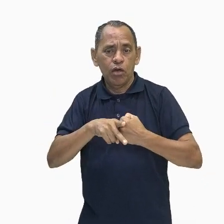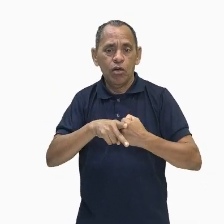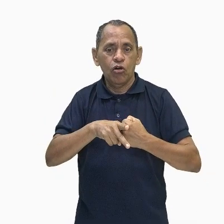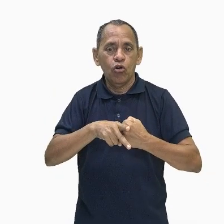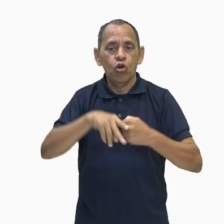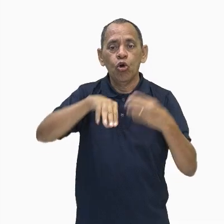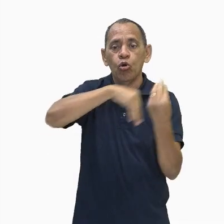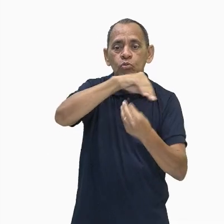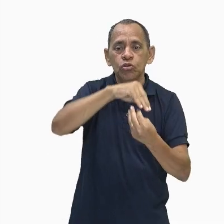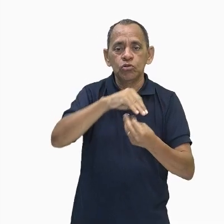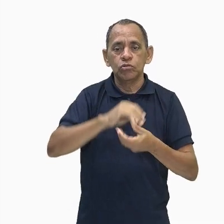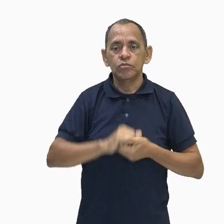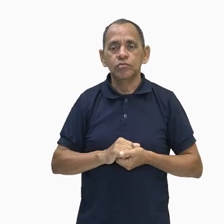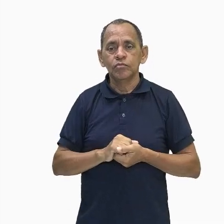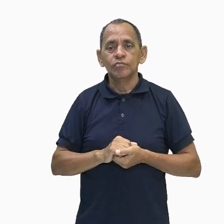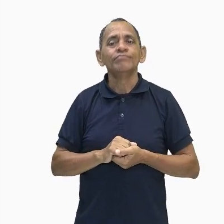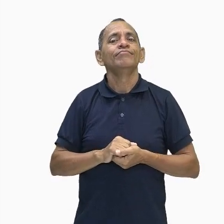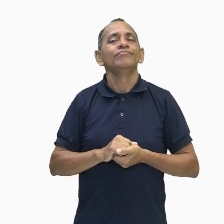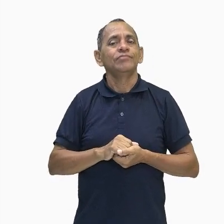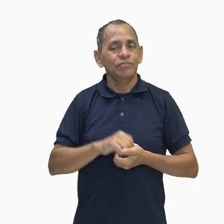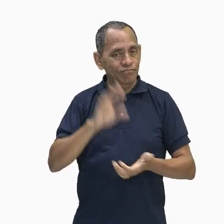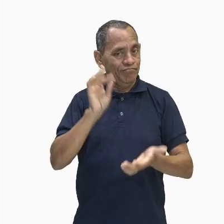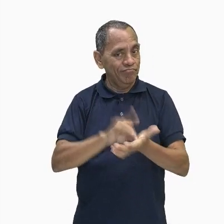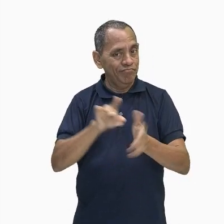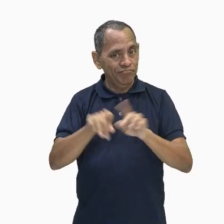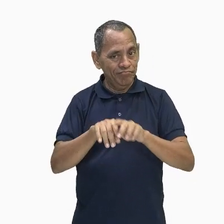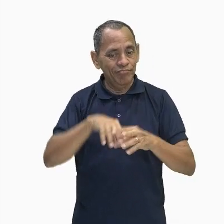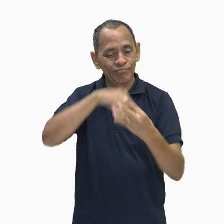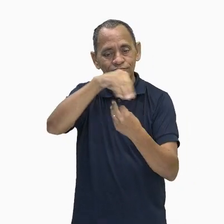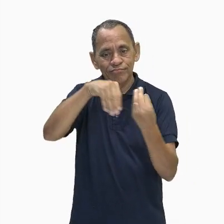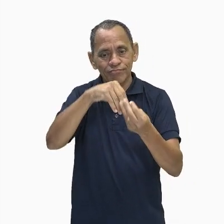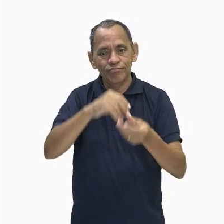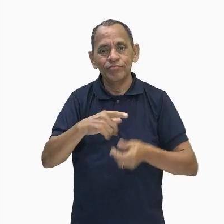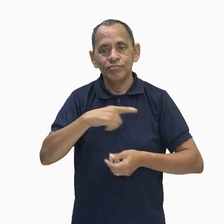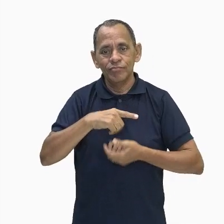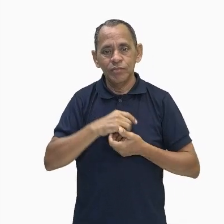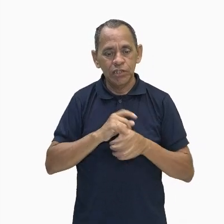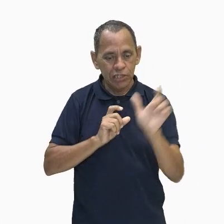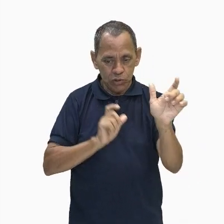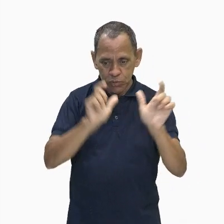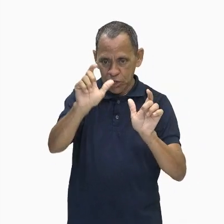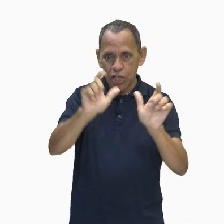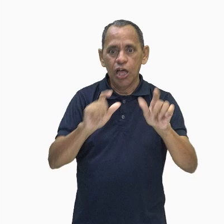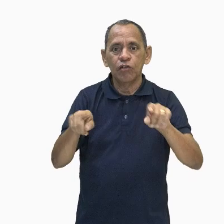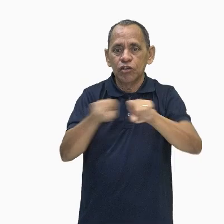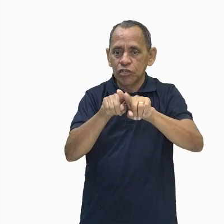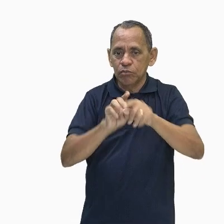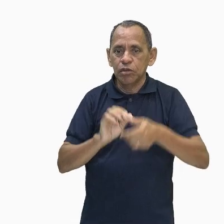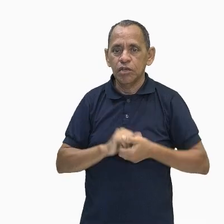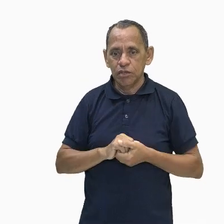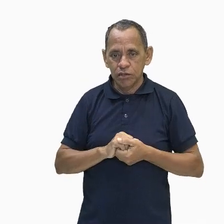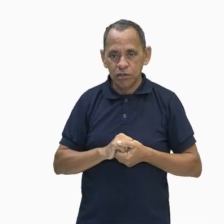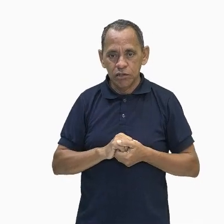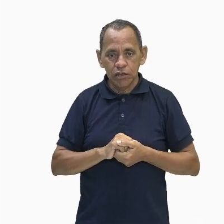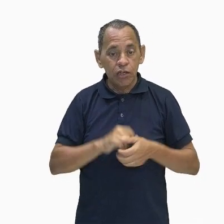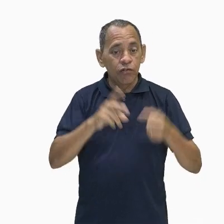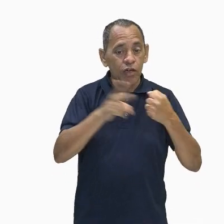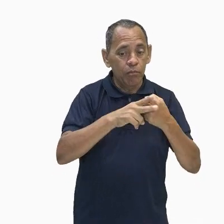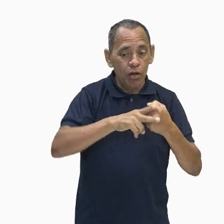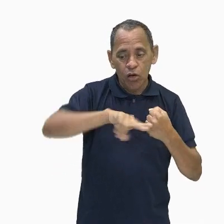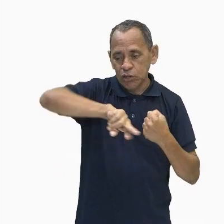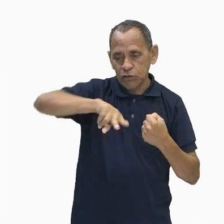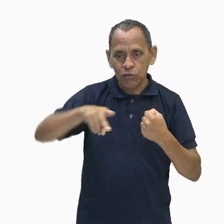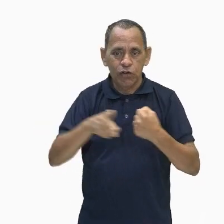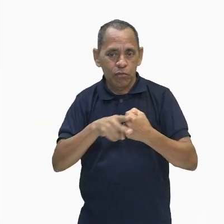quê? Tanto eu tenho os elementos não verbais presentes ali, né, com todo o cenário, todos os